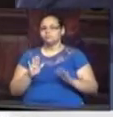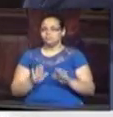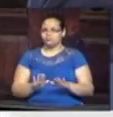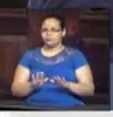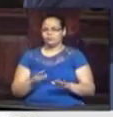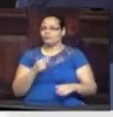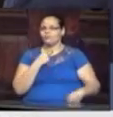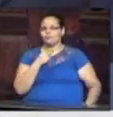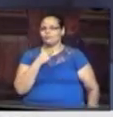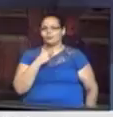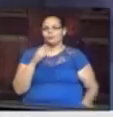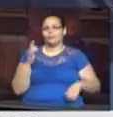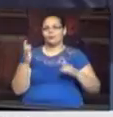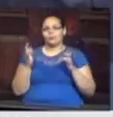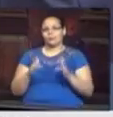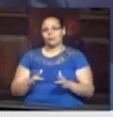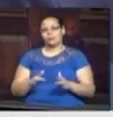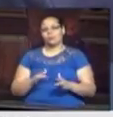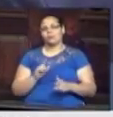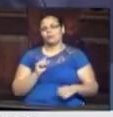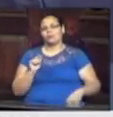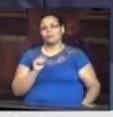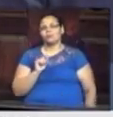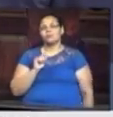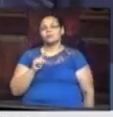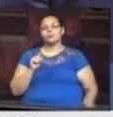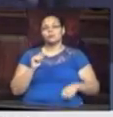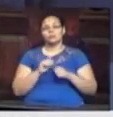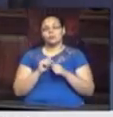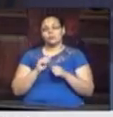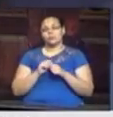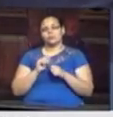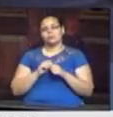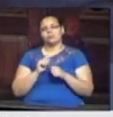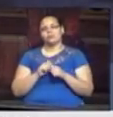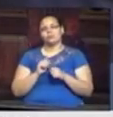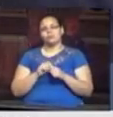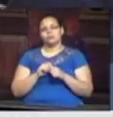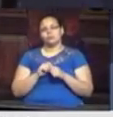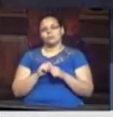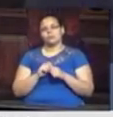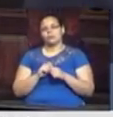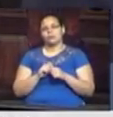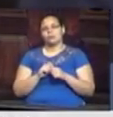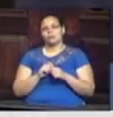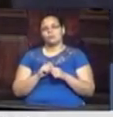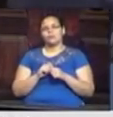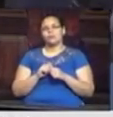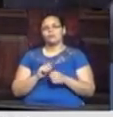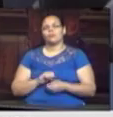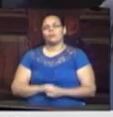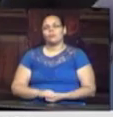mas eu não poderia deixar de fazer uma,